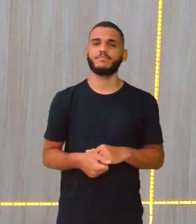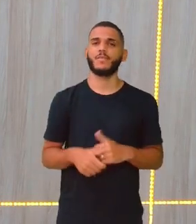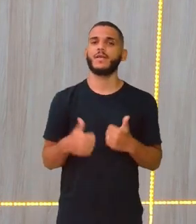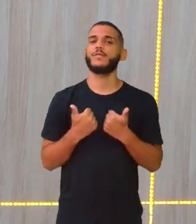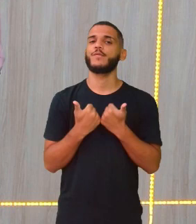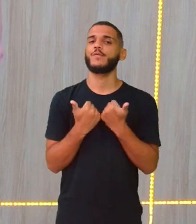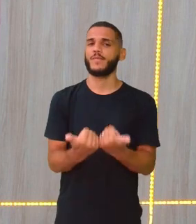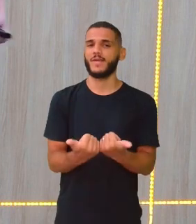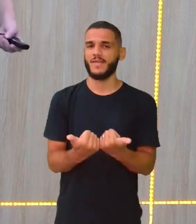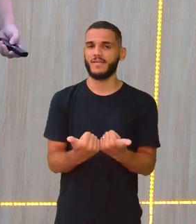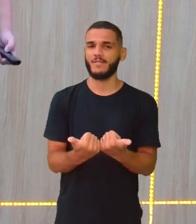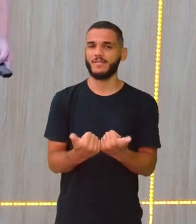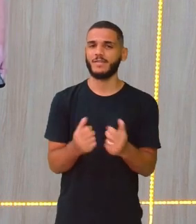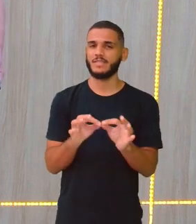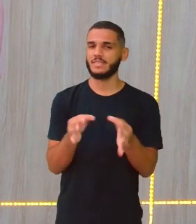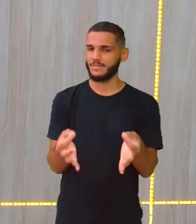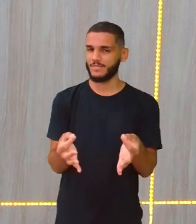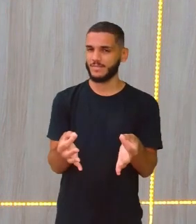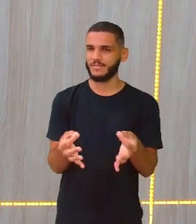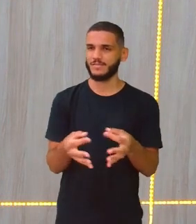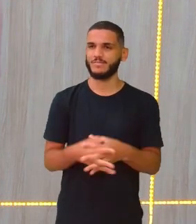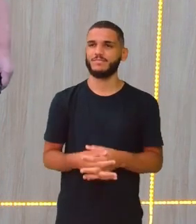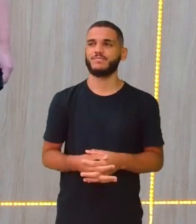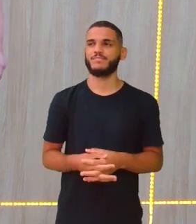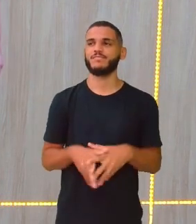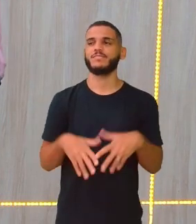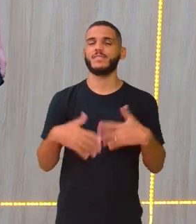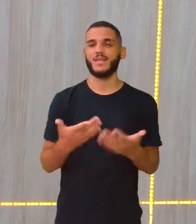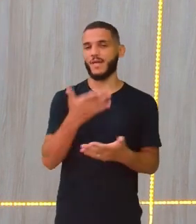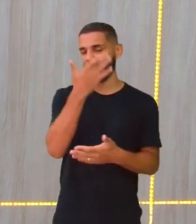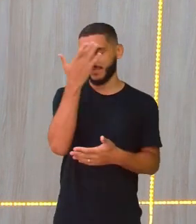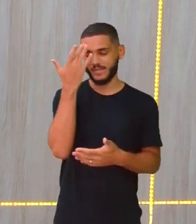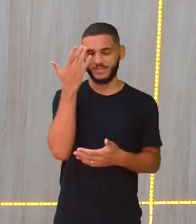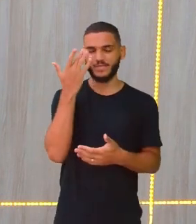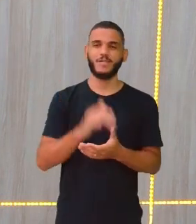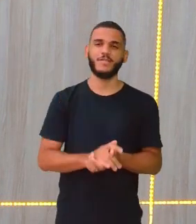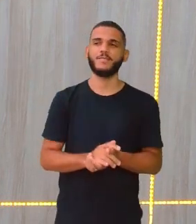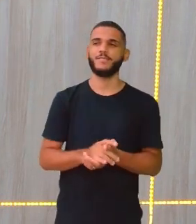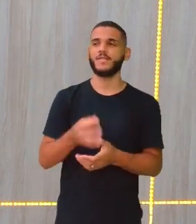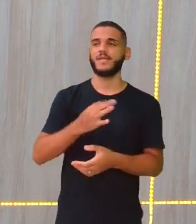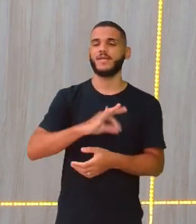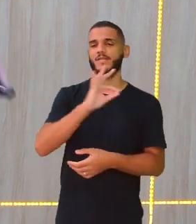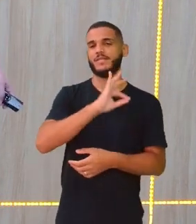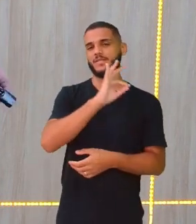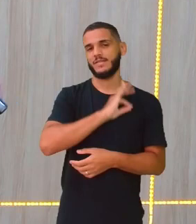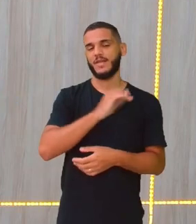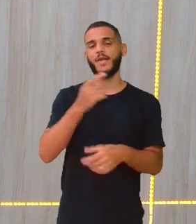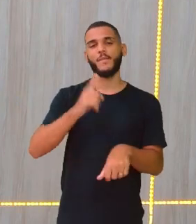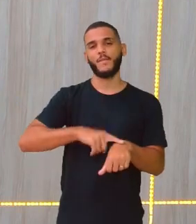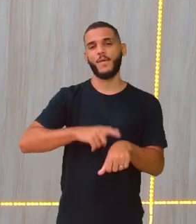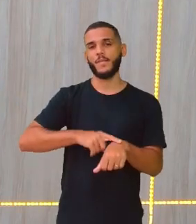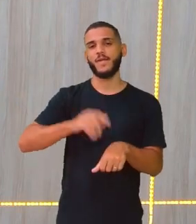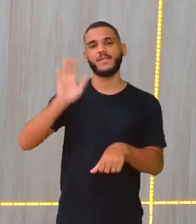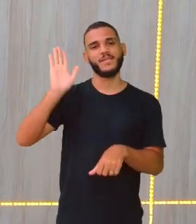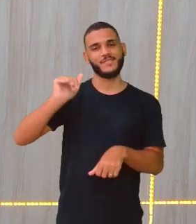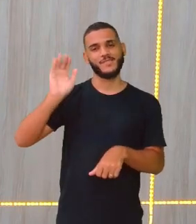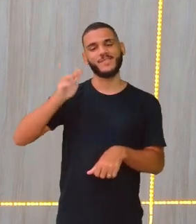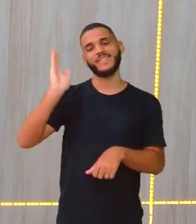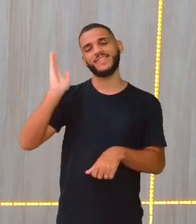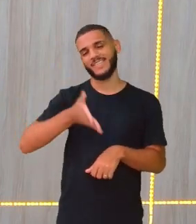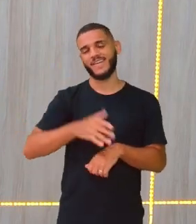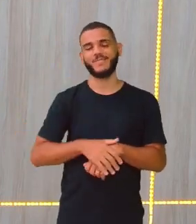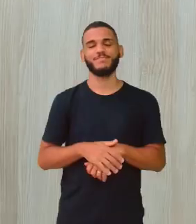bem? Ficou simples? Pois é, gente. Agora, Marta, eu acho que está na hora da gente começar a se